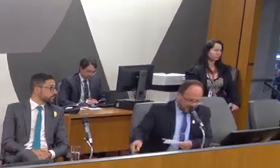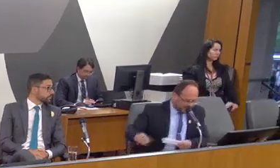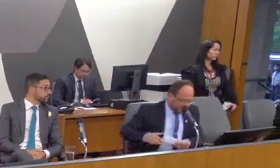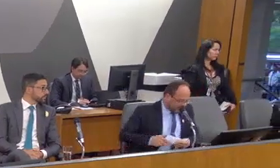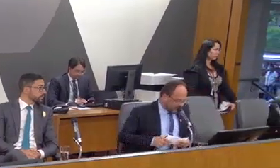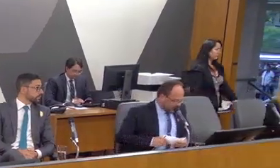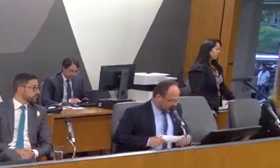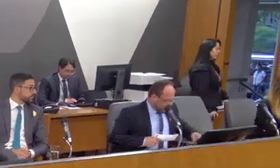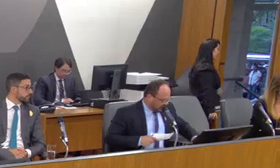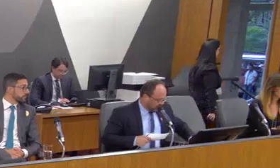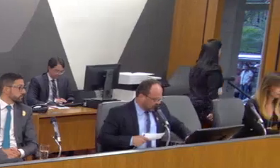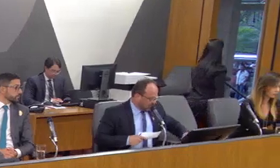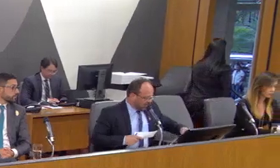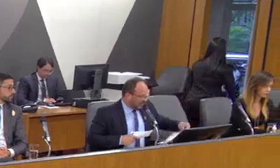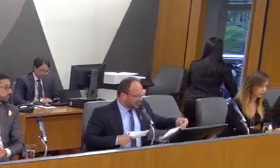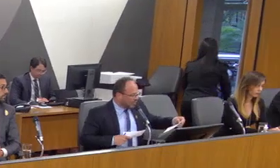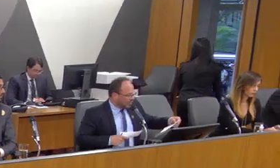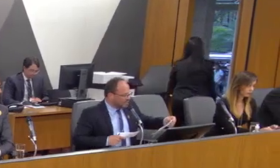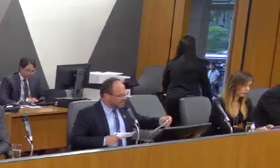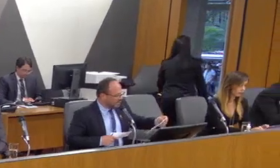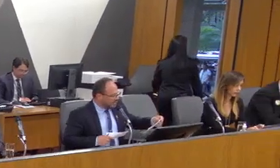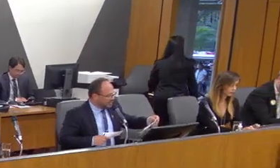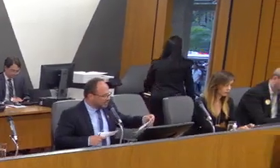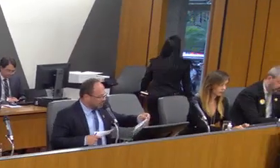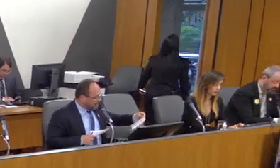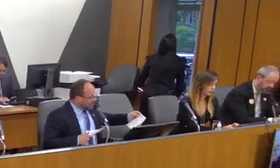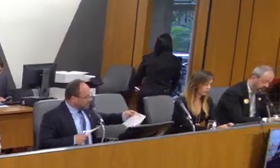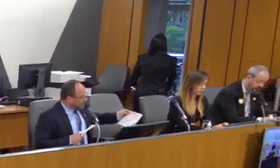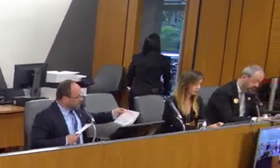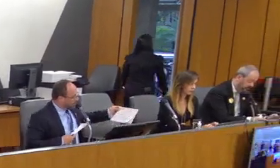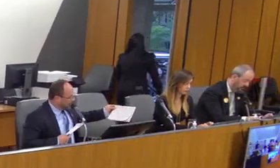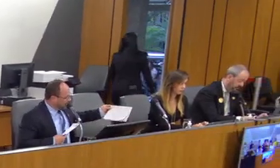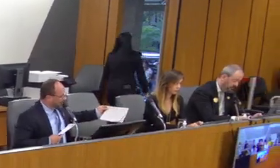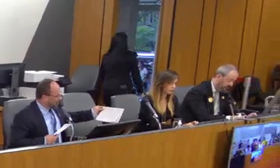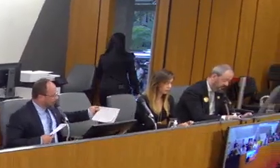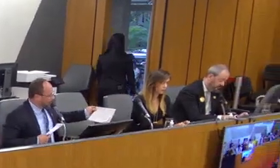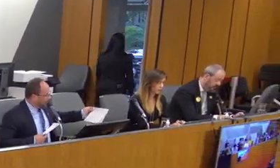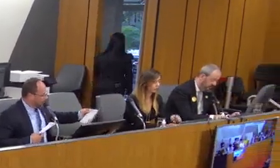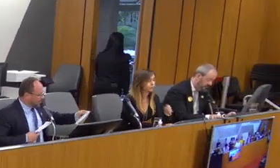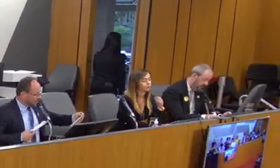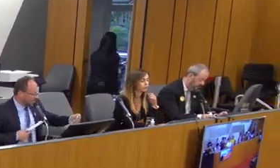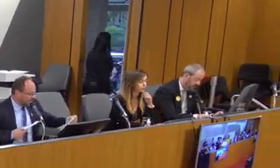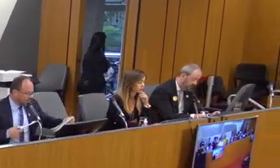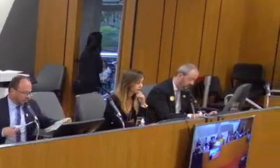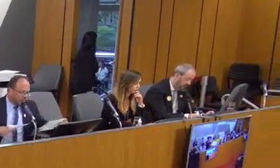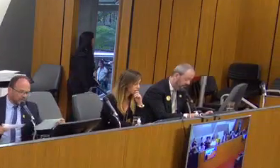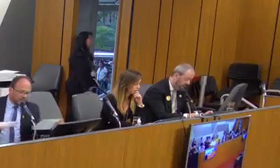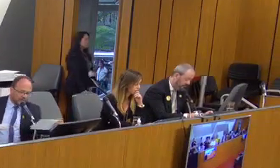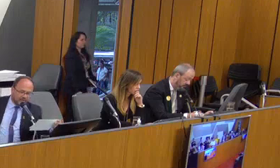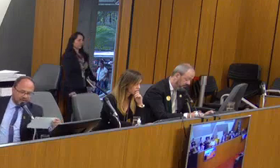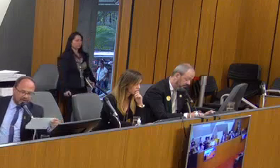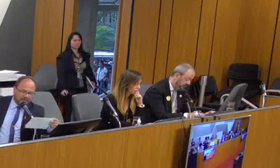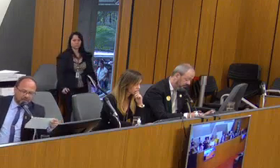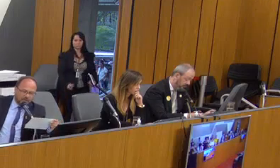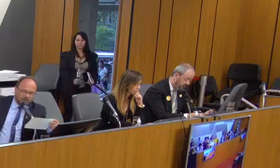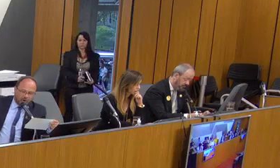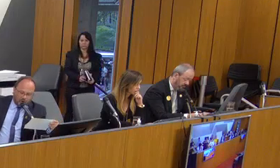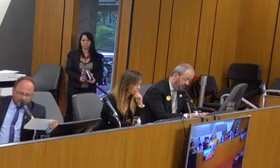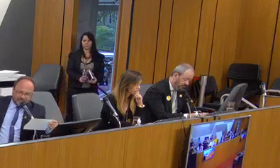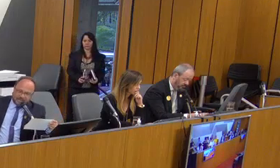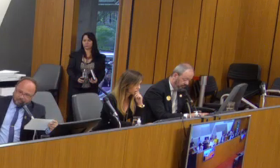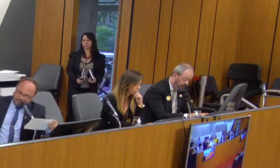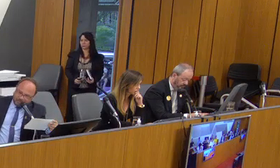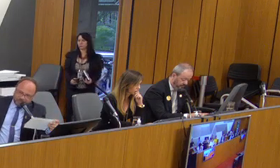quem sabe o senhor Renato Costa Franco Baldan quem sabe o Senhor Rodrigo Valério